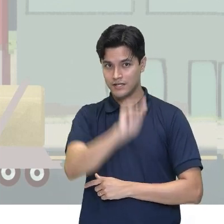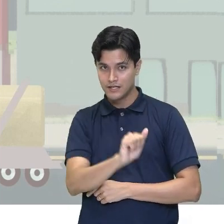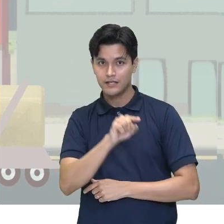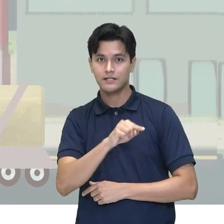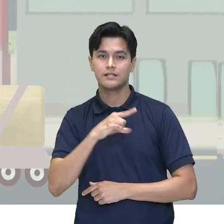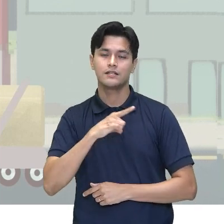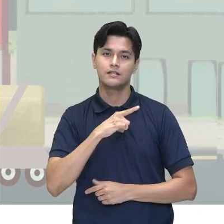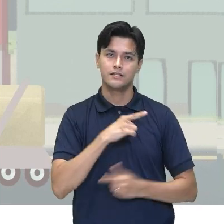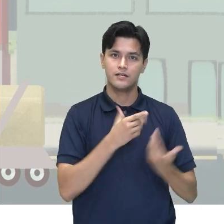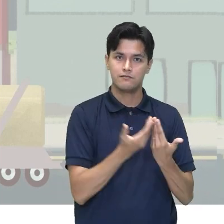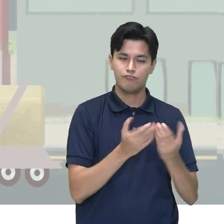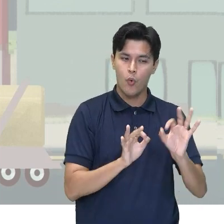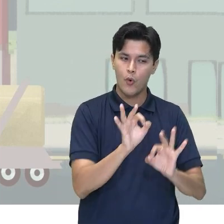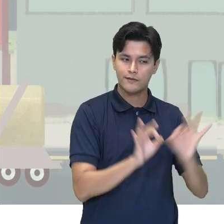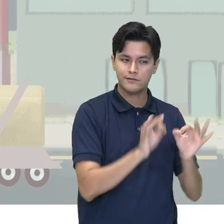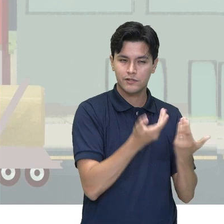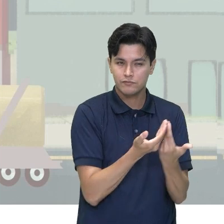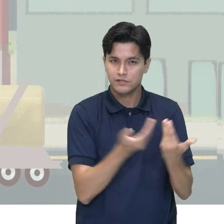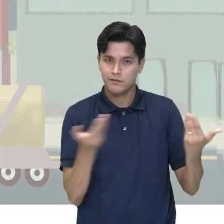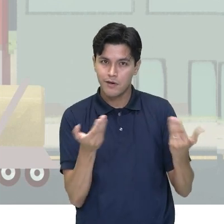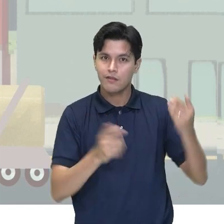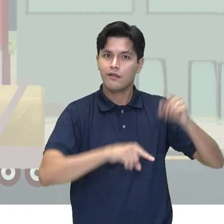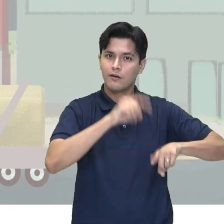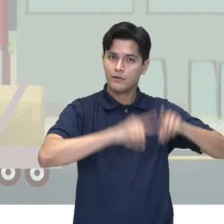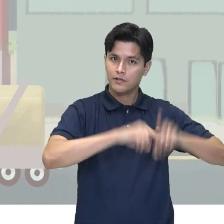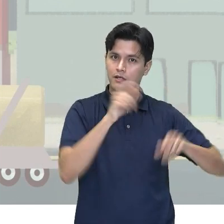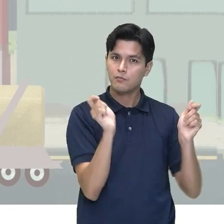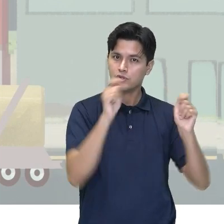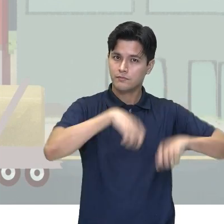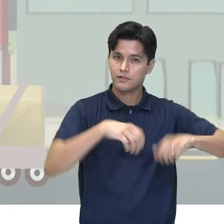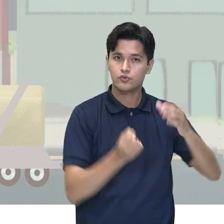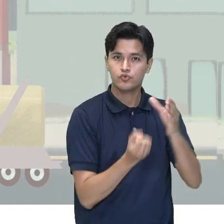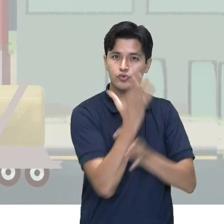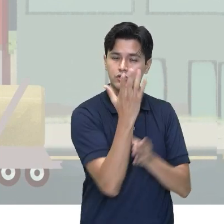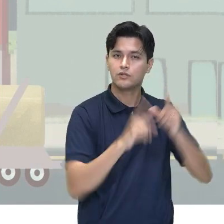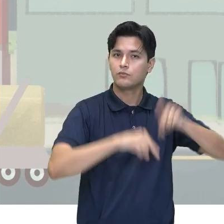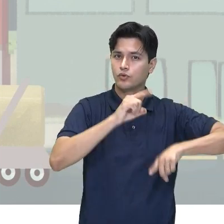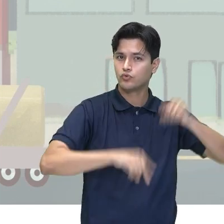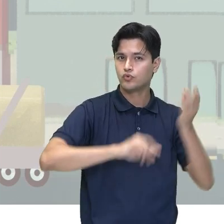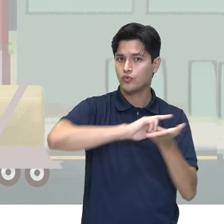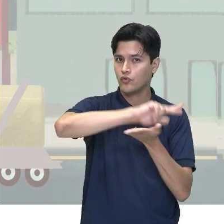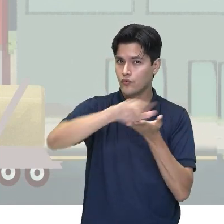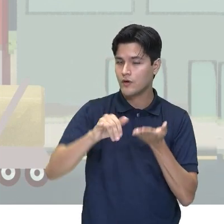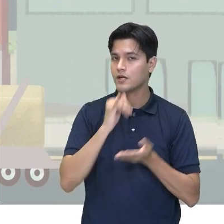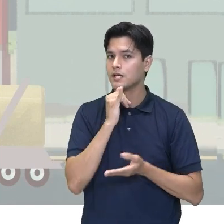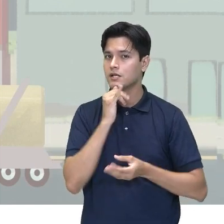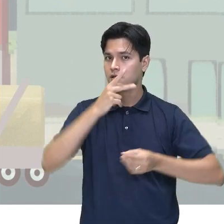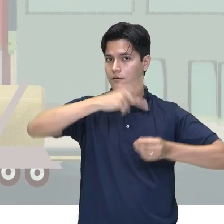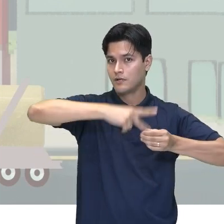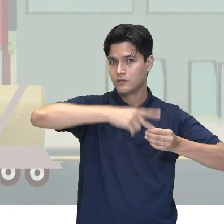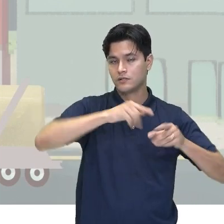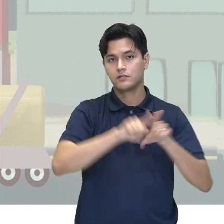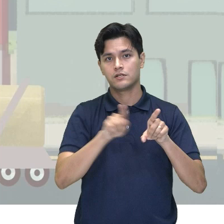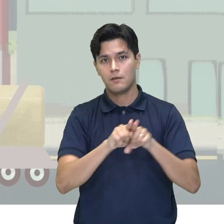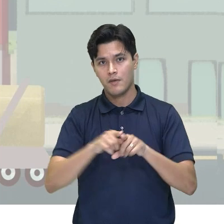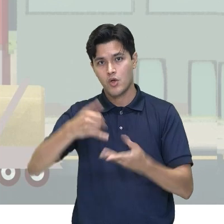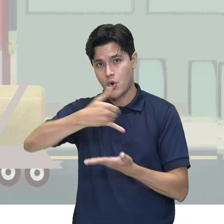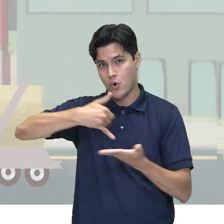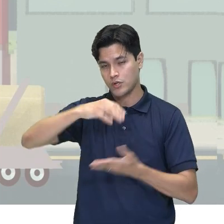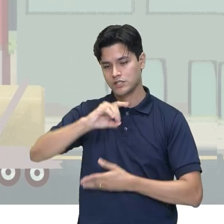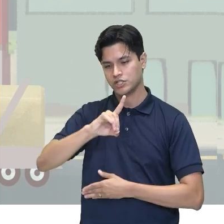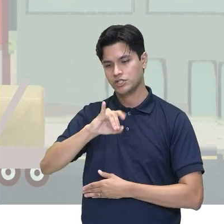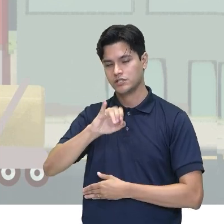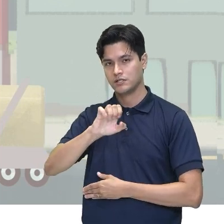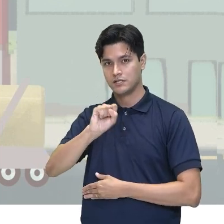componentes, possibilitando a obtenção de uma série de produtos, como a gasolina e o óleo diesel. O gás natural, por sua